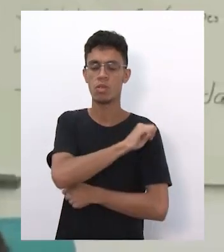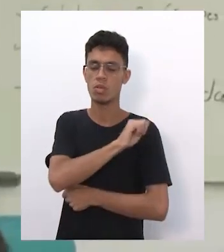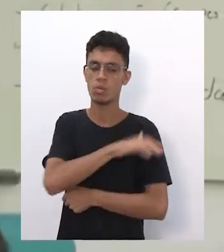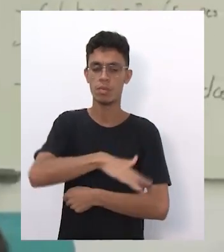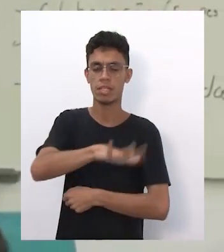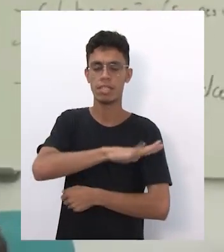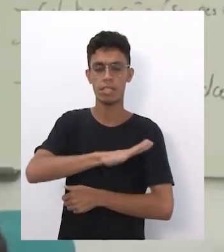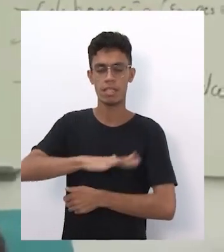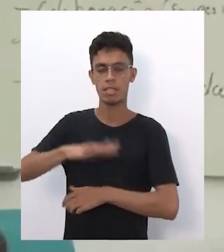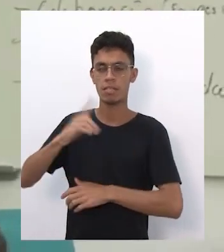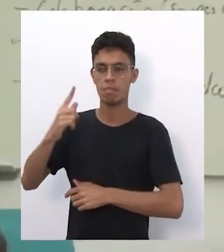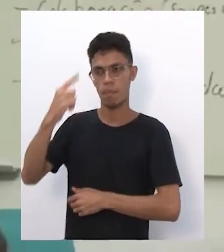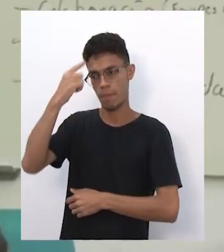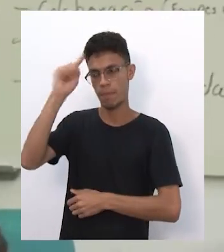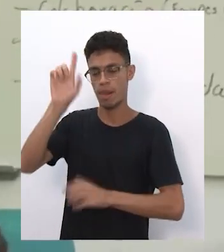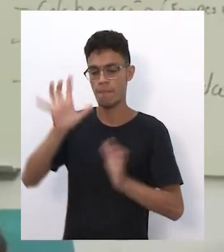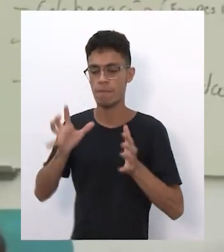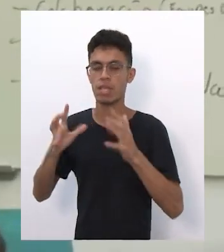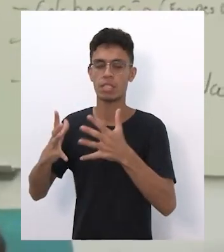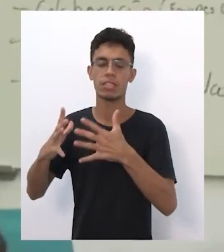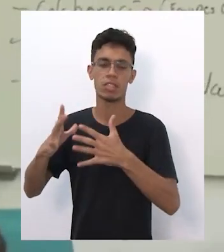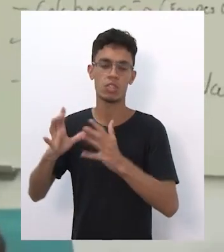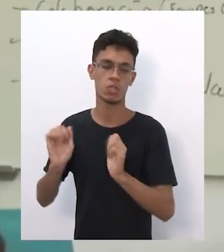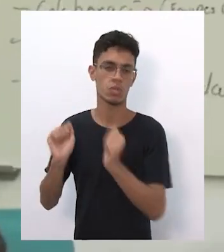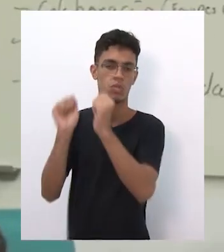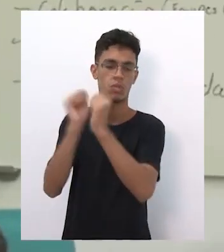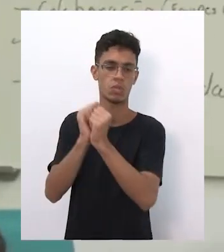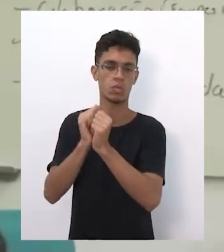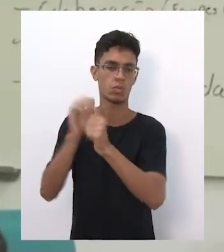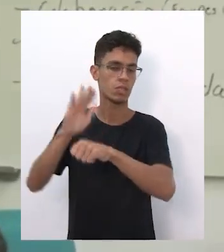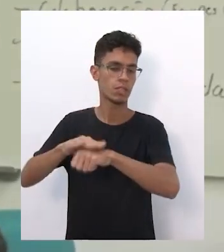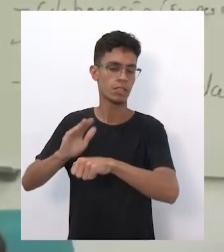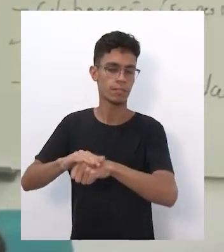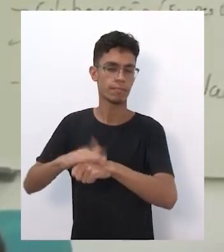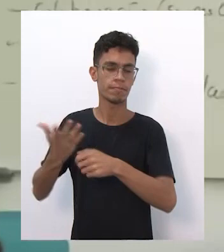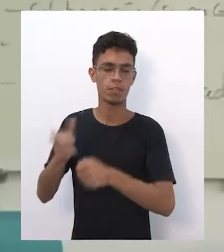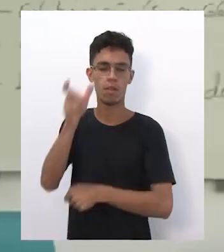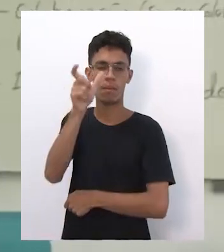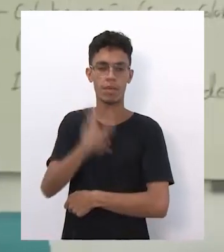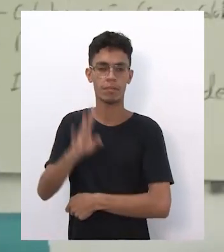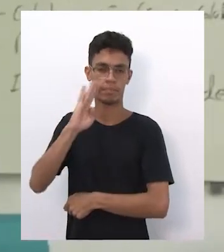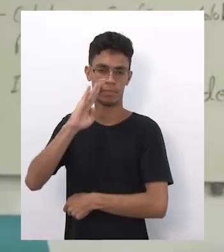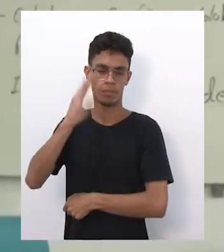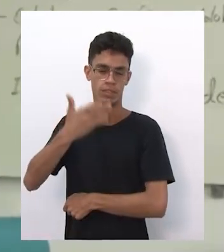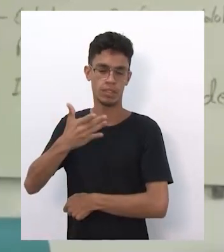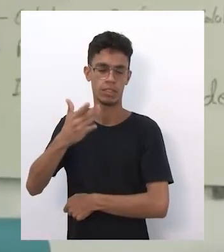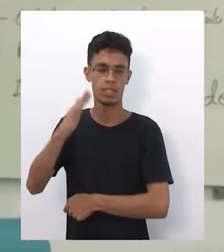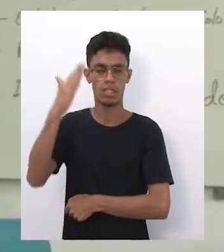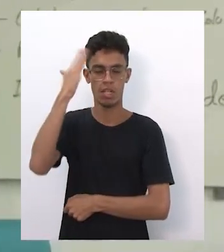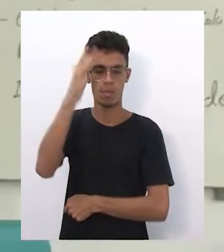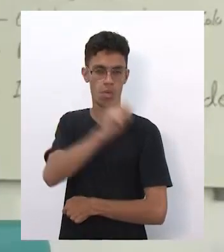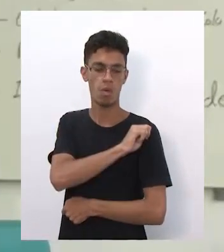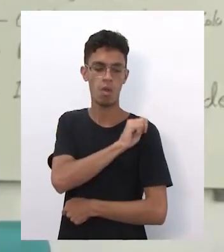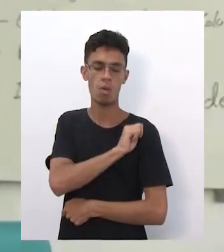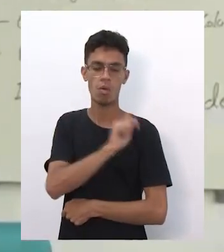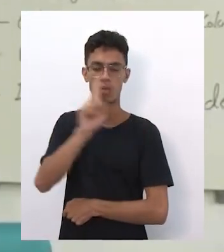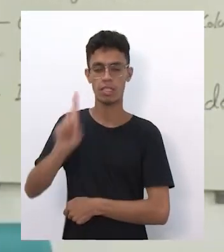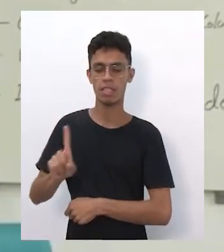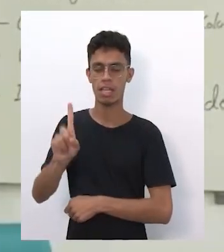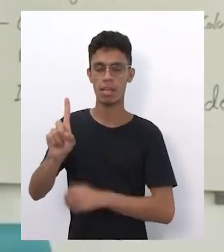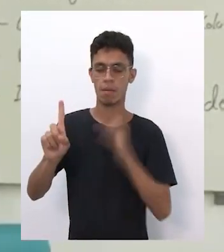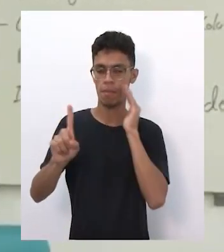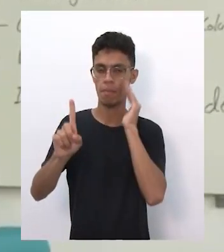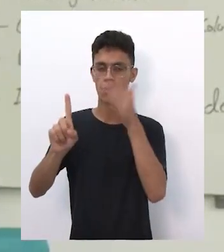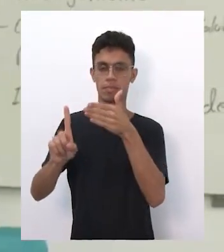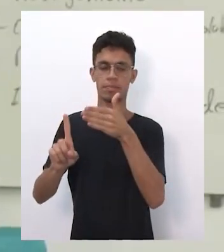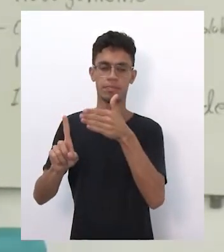trabalhar de forma colaborativa. O protagonismo, ou seja, o aluno passa a ser o centro